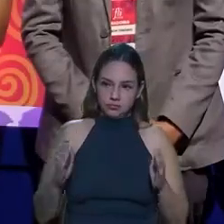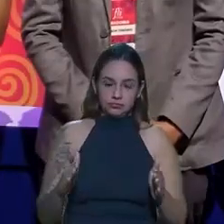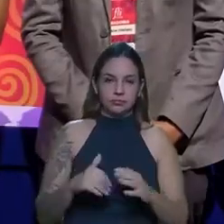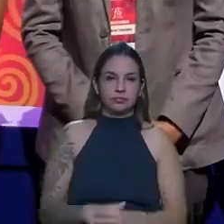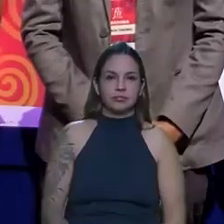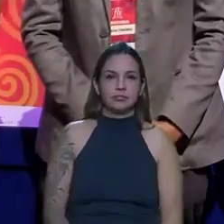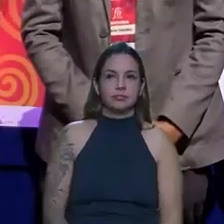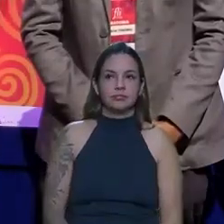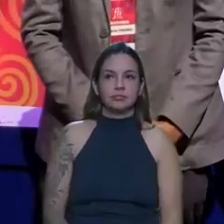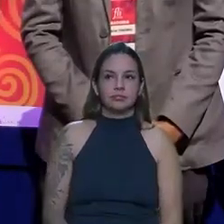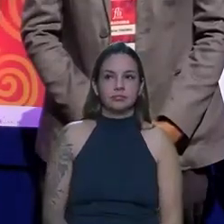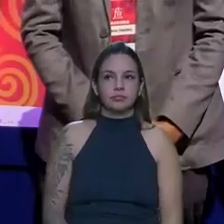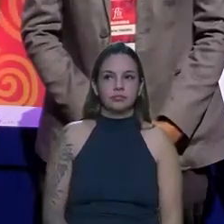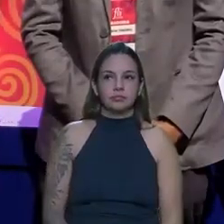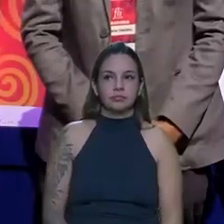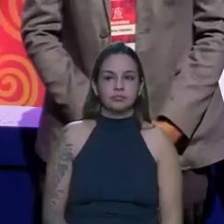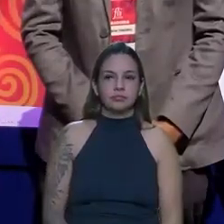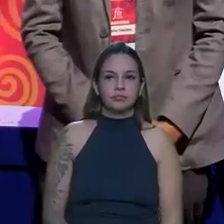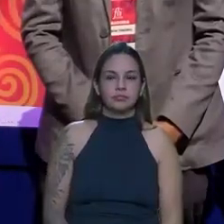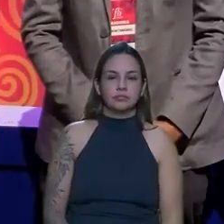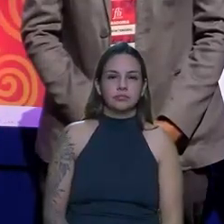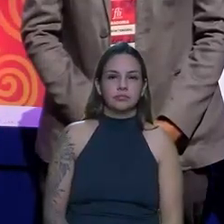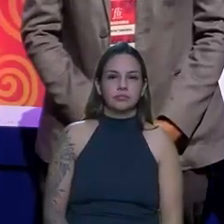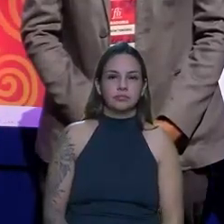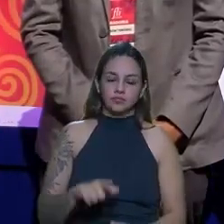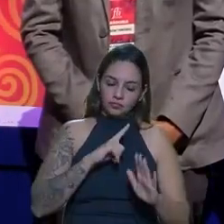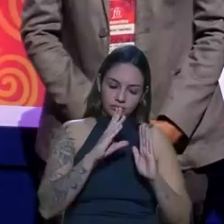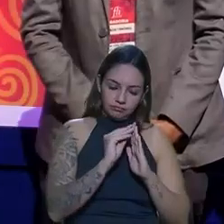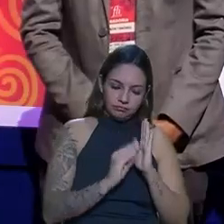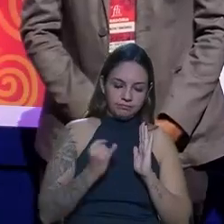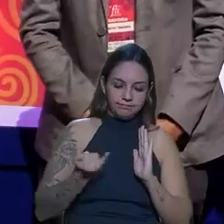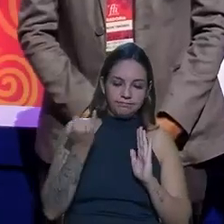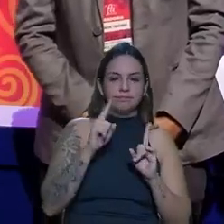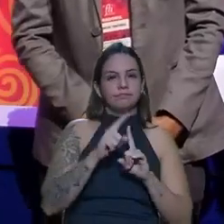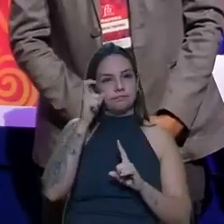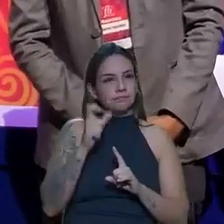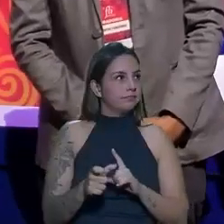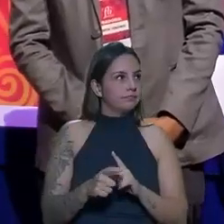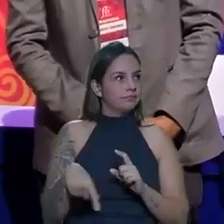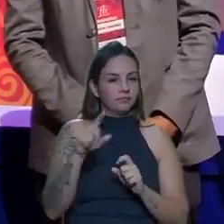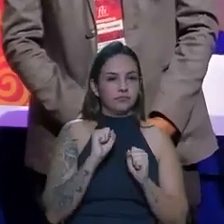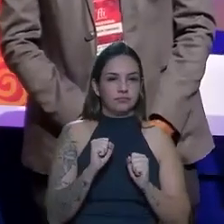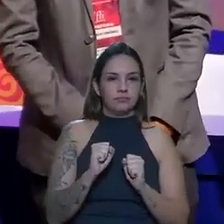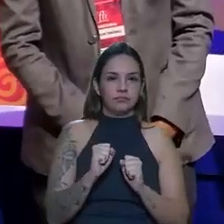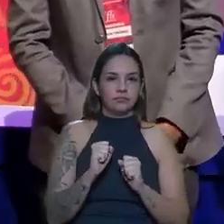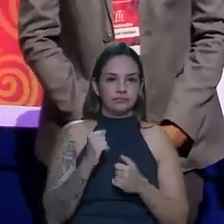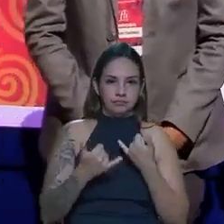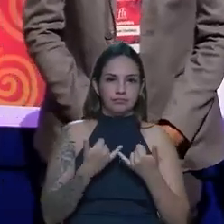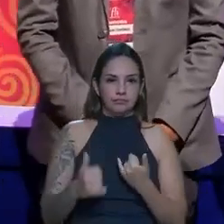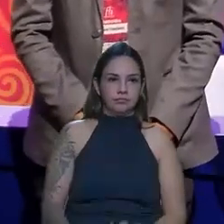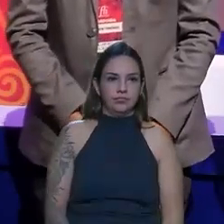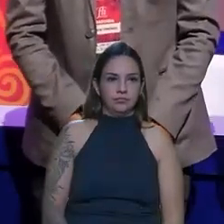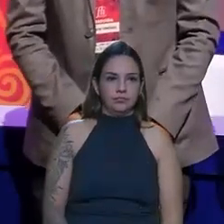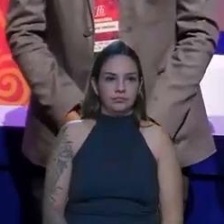a Josane disse, ali no prédio da biblioteca, com conteúdos bem relevantes e interessantes para que vocês se divirtam